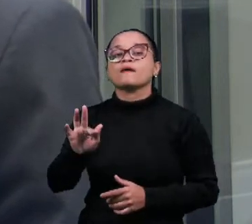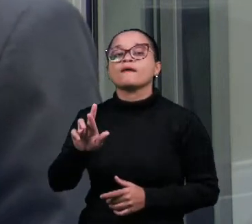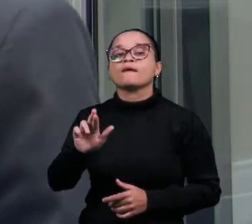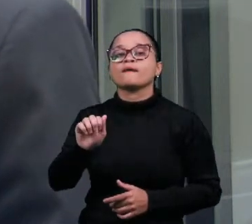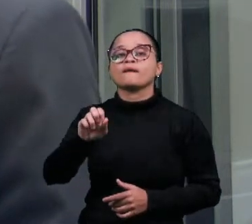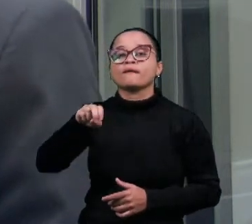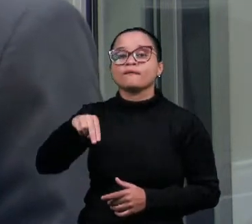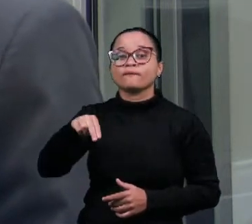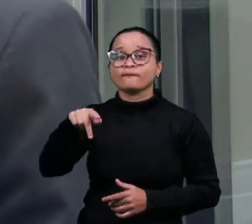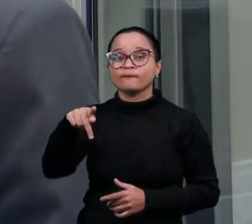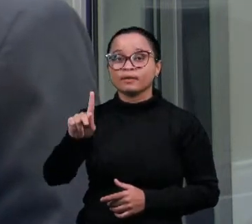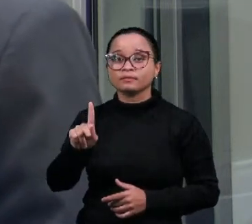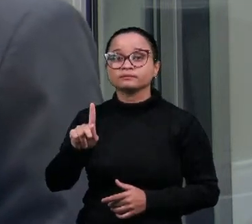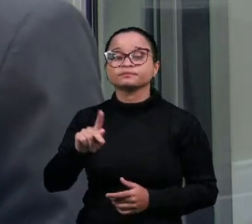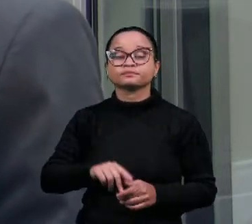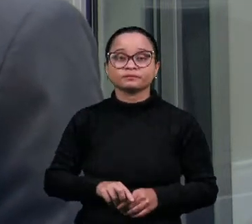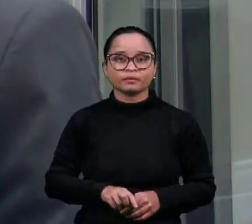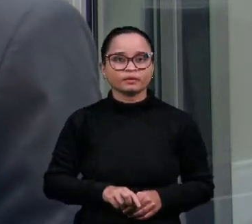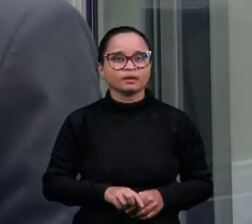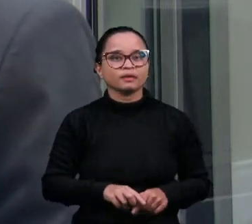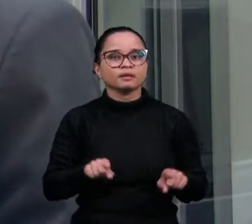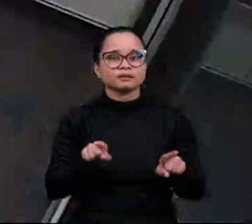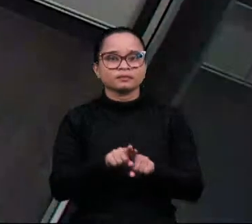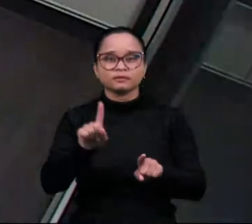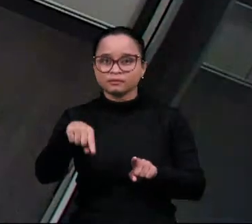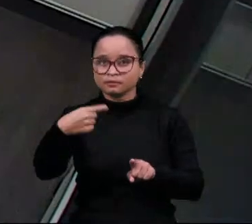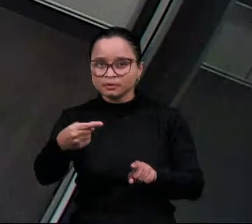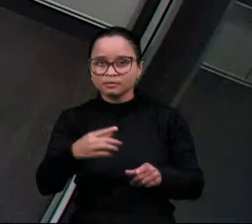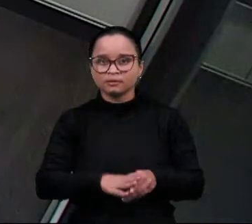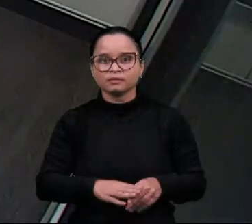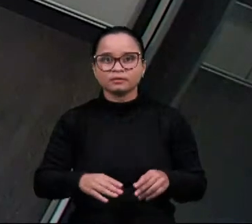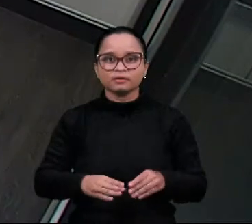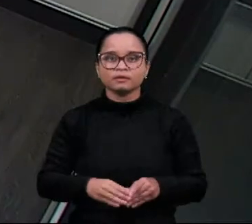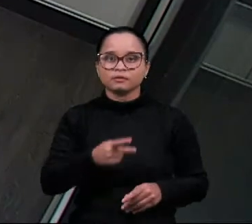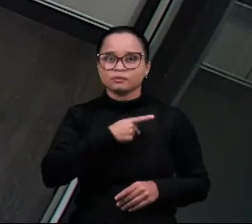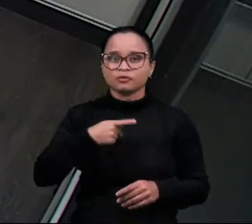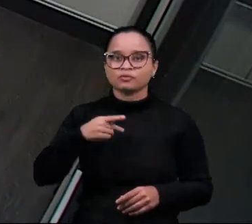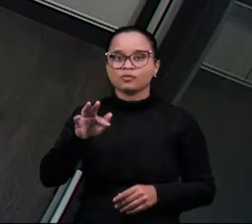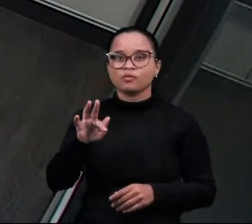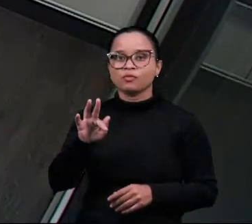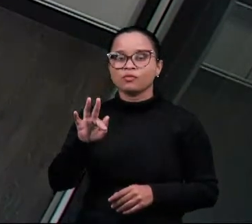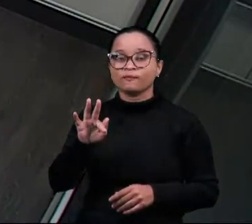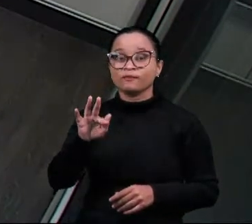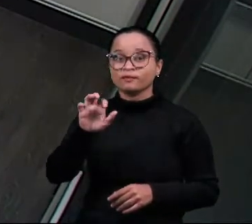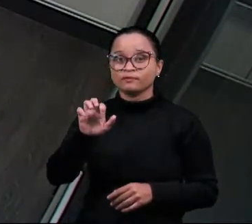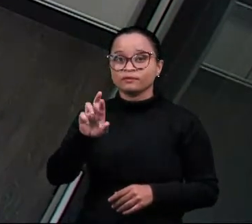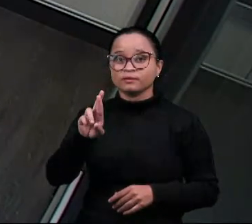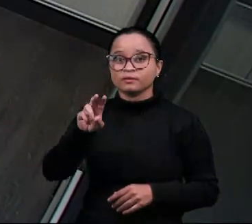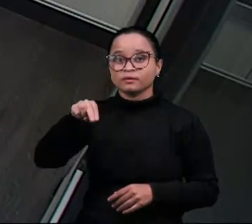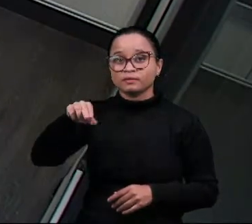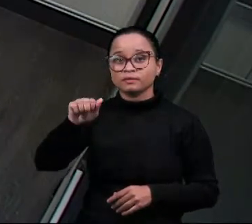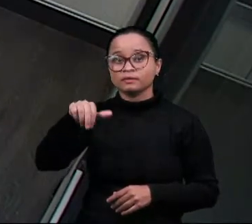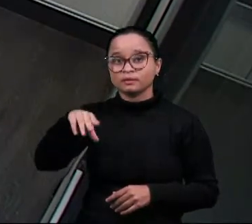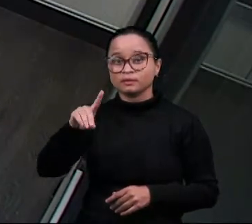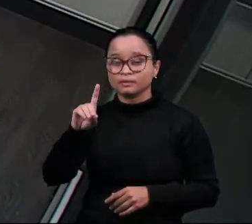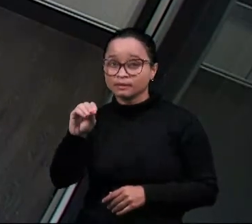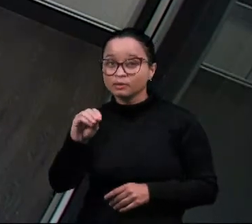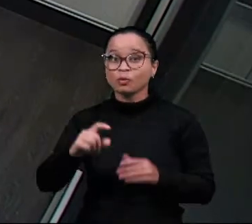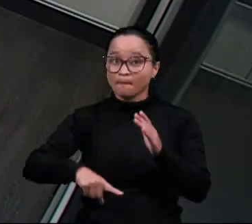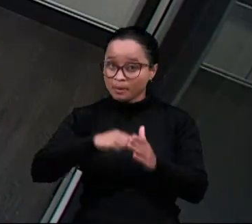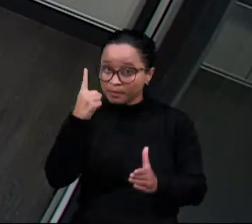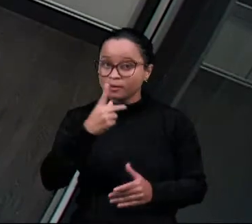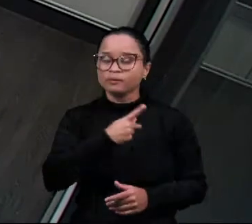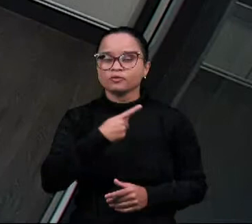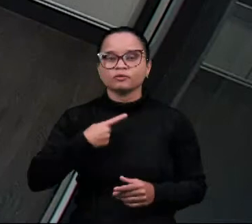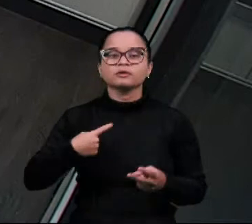que veio um pouco depois de mim. Ou seja, o pastor Furlan foi o primeiro da família, Fernando, né? foi o primeiro. Foi o primeiro, Fernando? Fernando, é mesmo? Depois